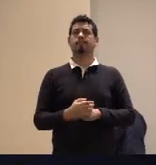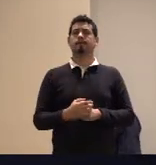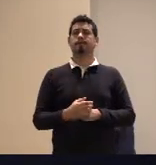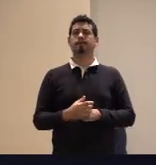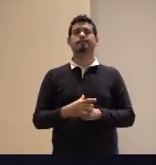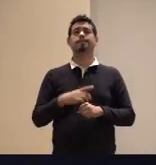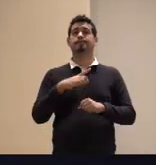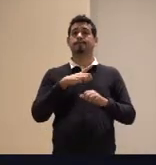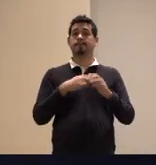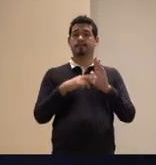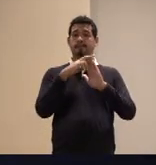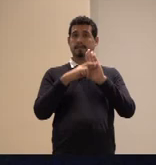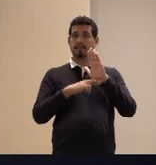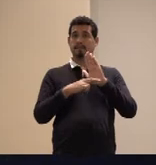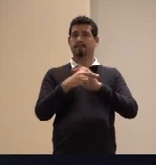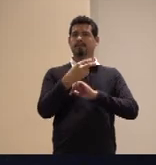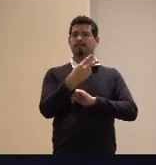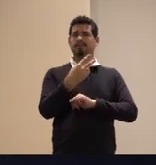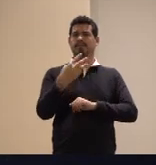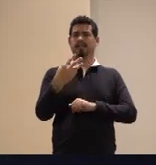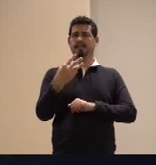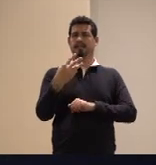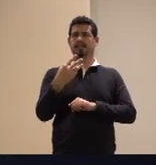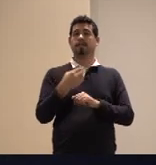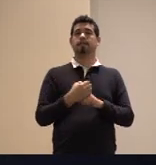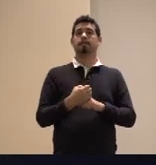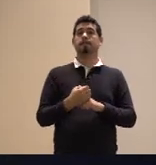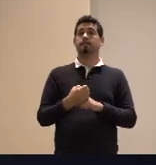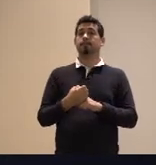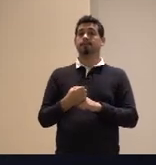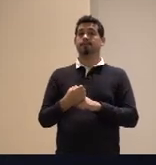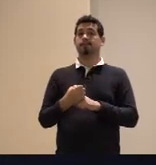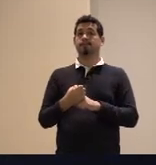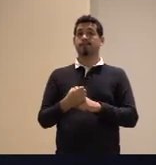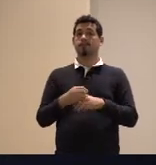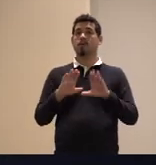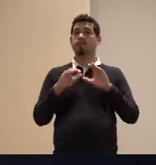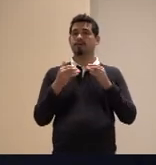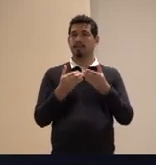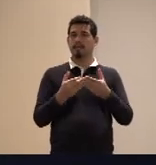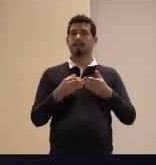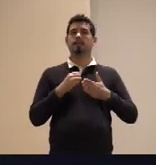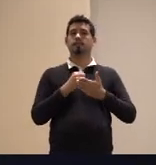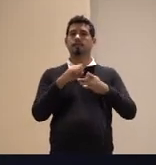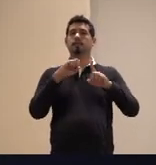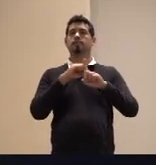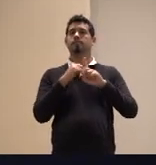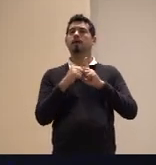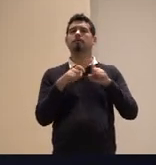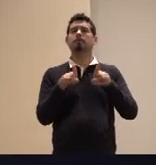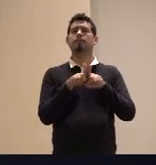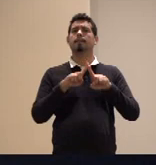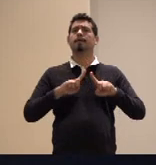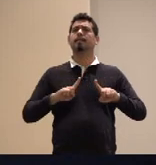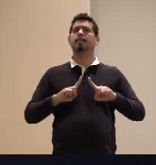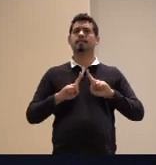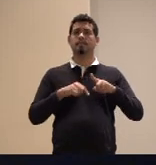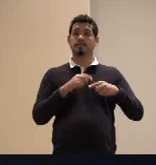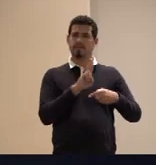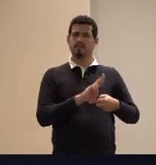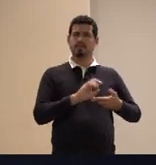resolução 23 do Conselho Nacional da Assistência Social. Depois ele foi